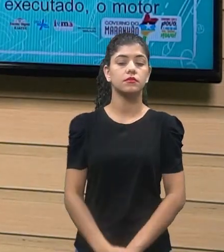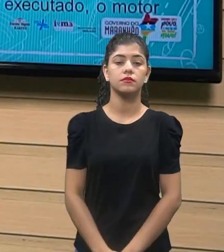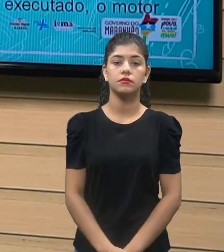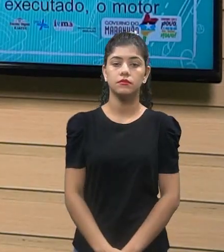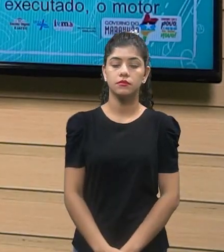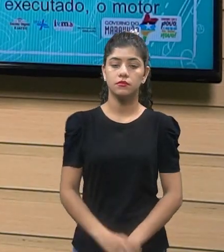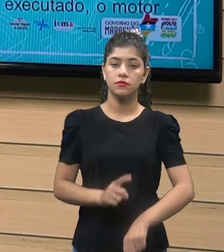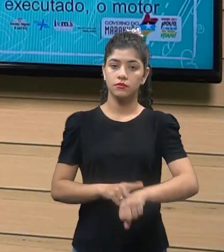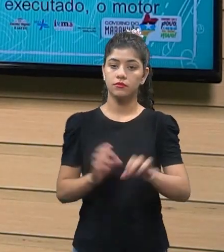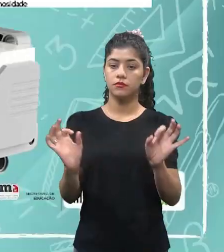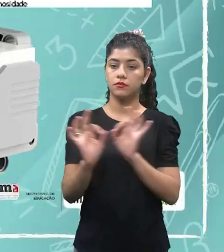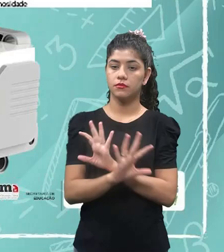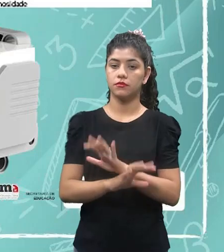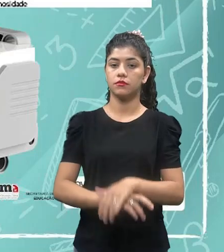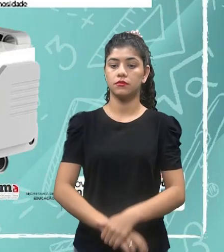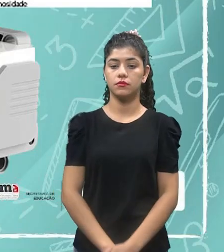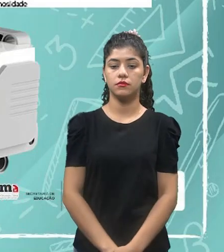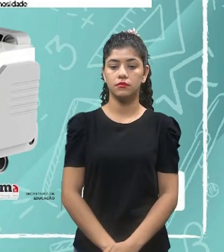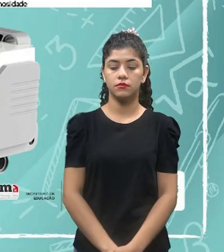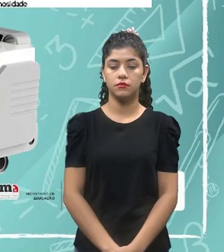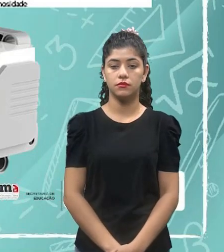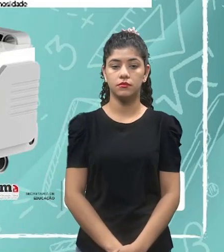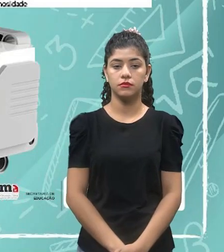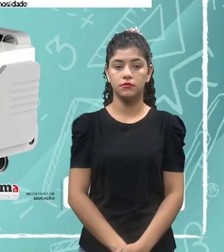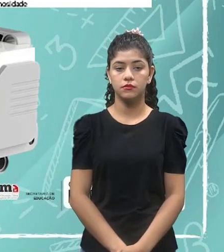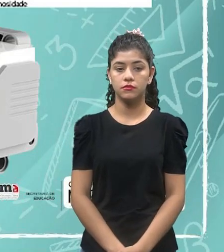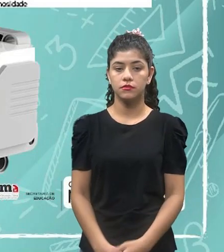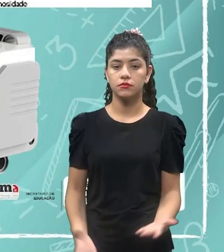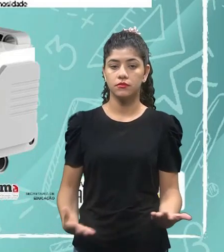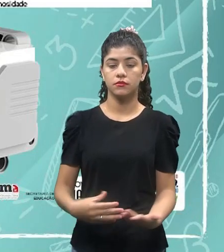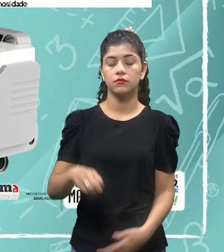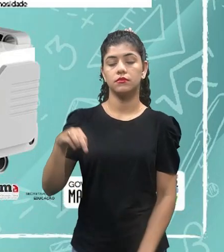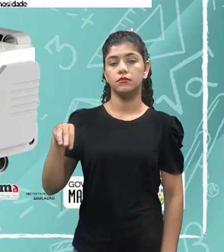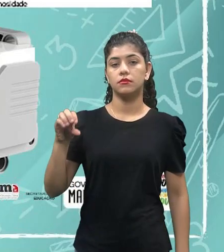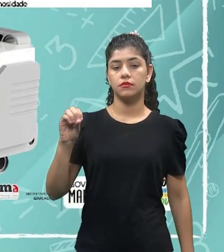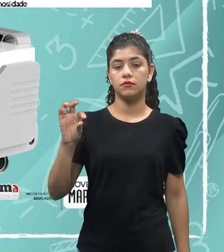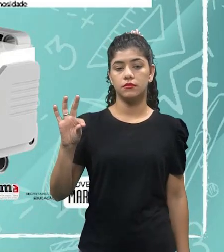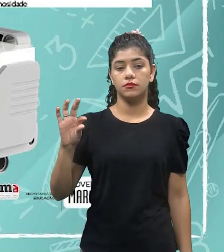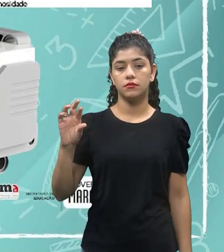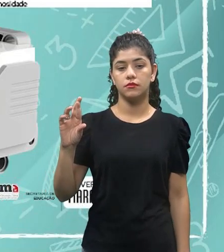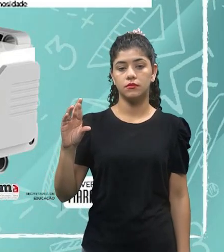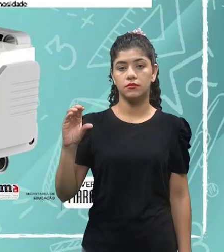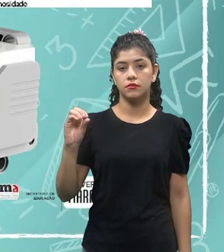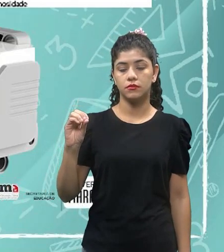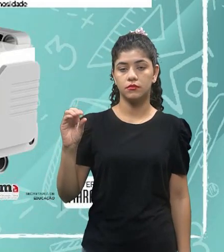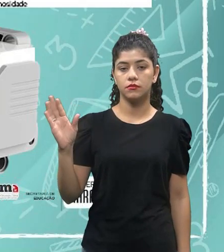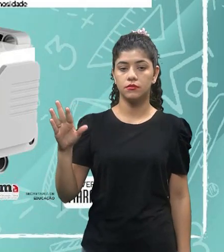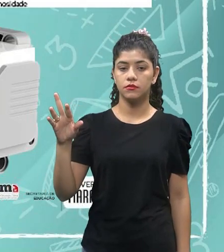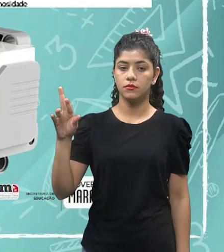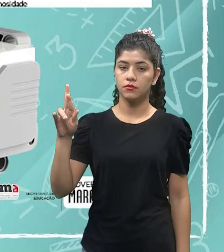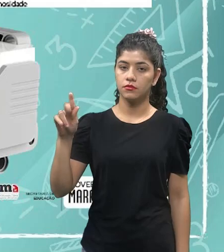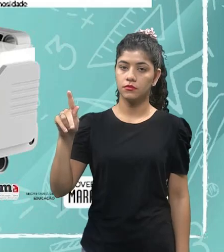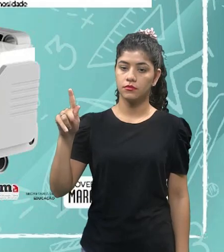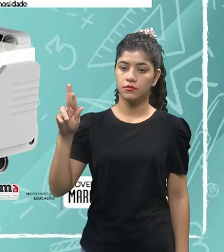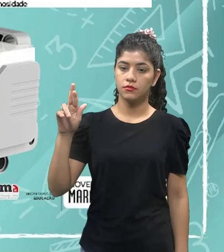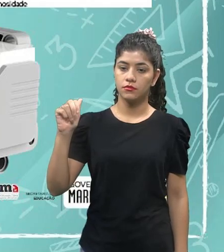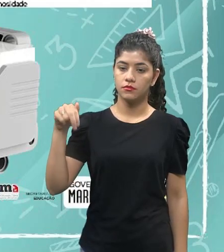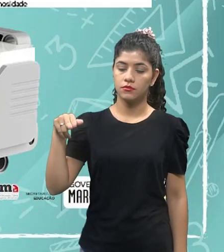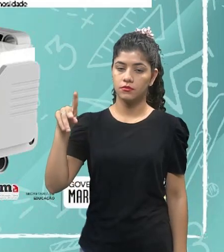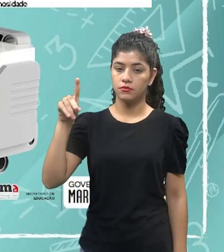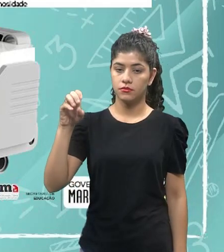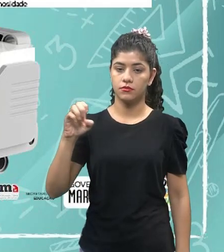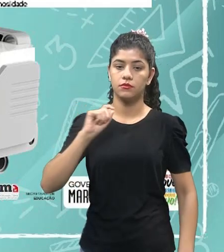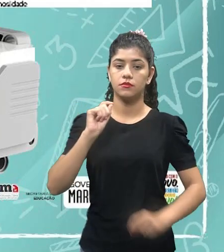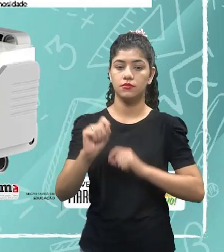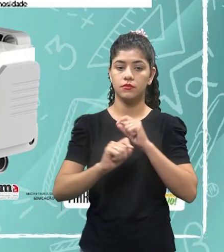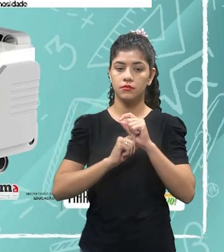finaliza a execução. Motor grande. O servomotor grande EV3 é um